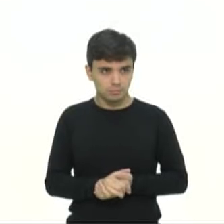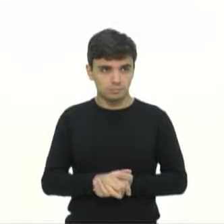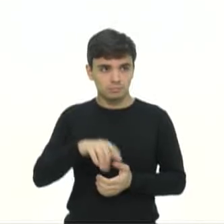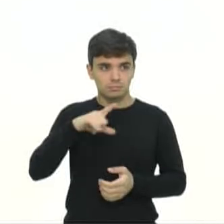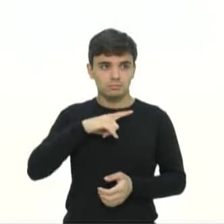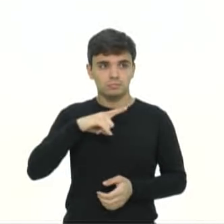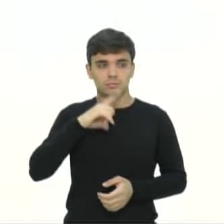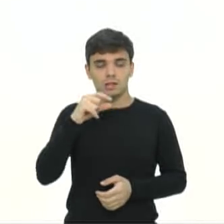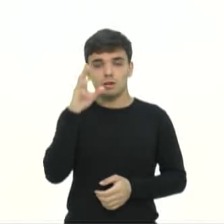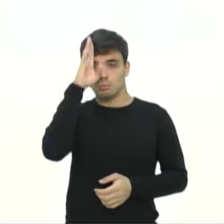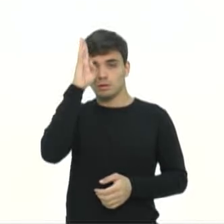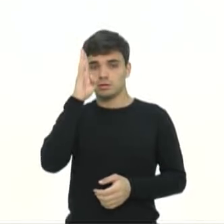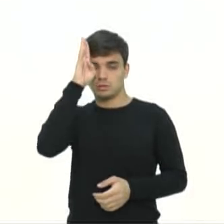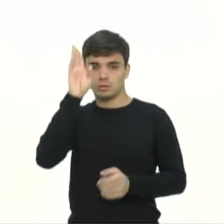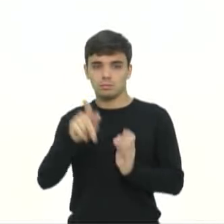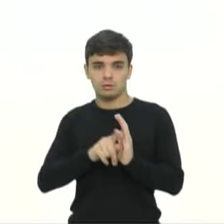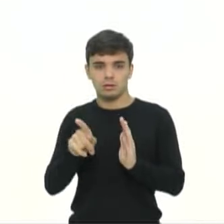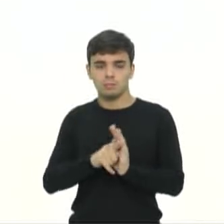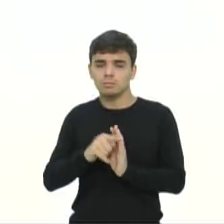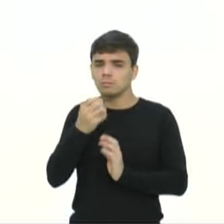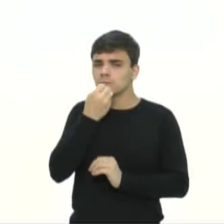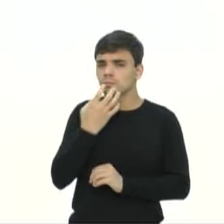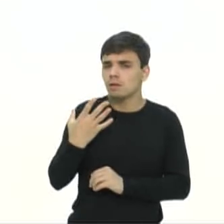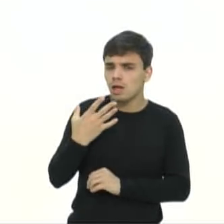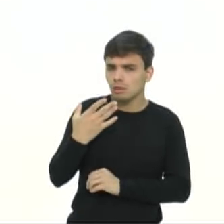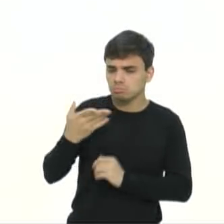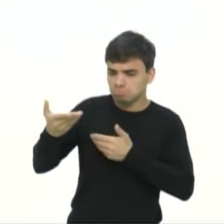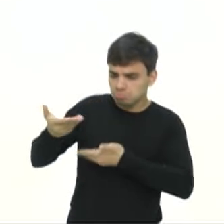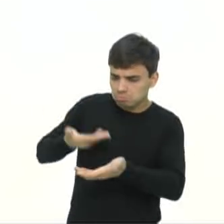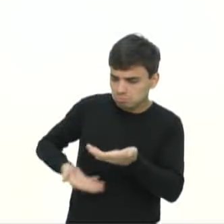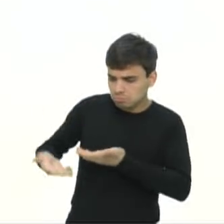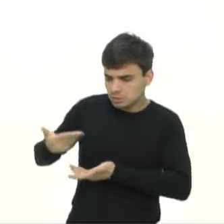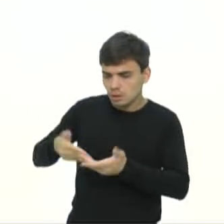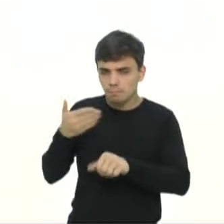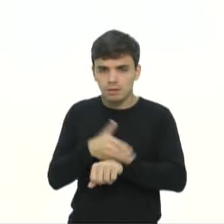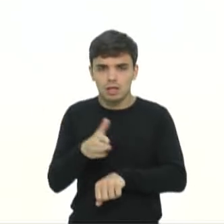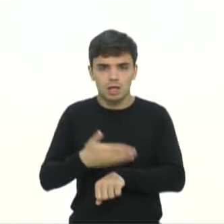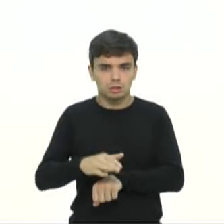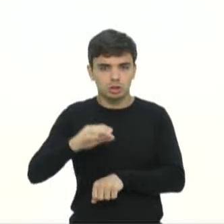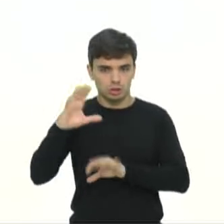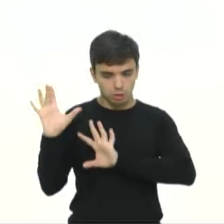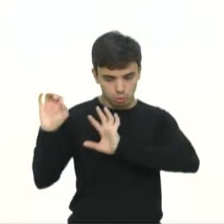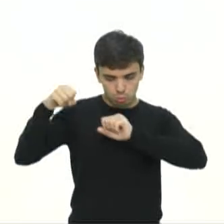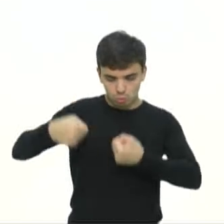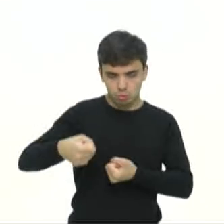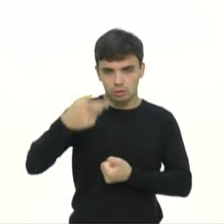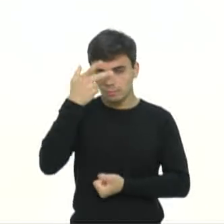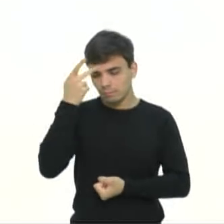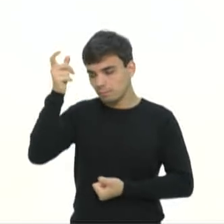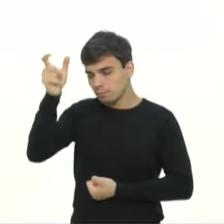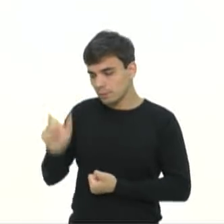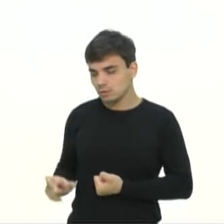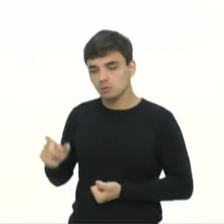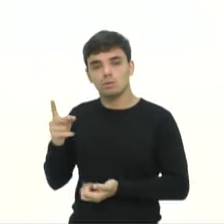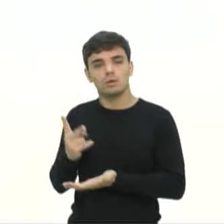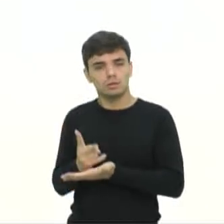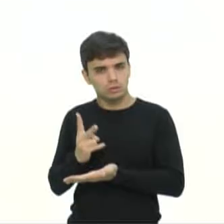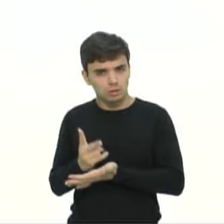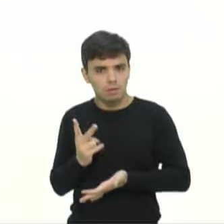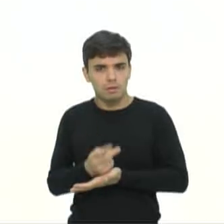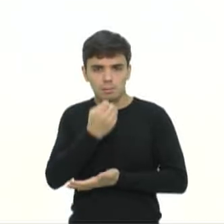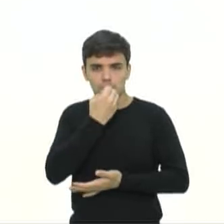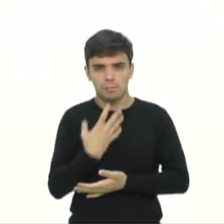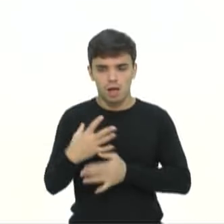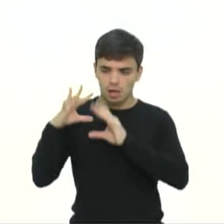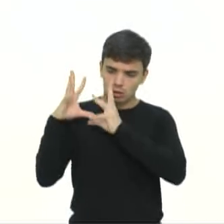o quê? Ele é o princípio do bem-estar mútuo, ou seja, a prática do judô deve levar o praticante a agir sempre em prol do